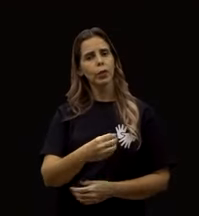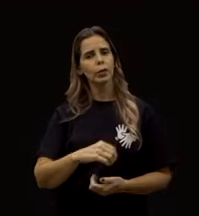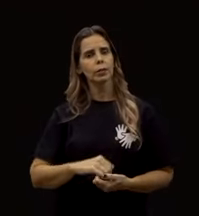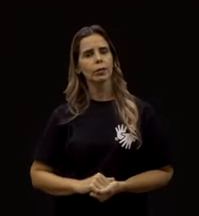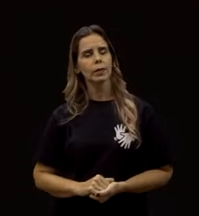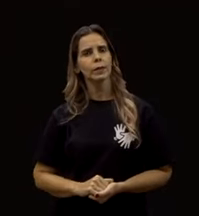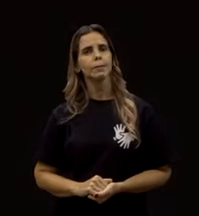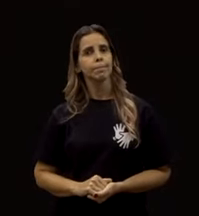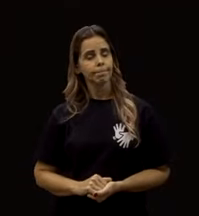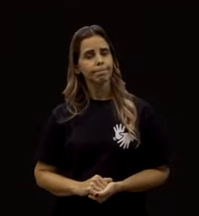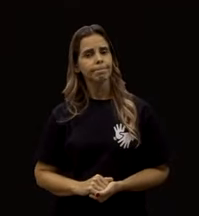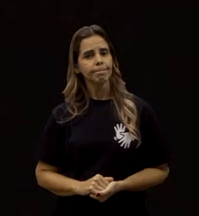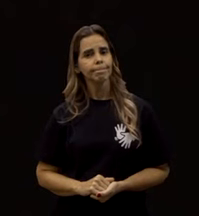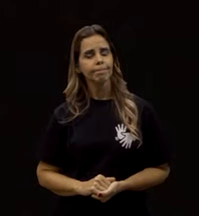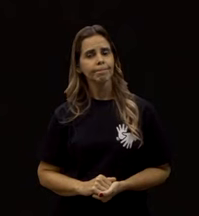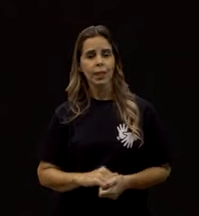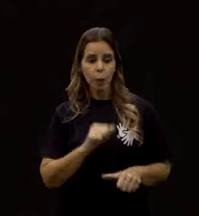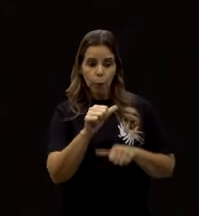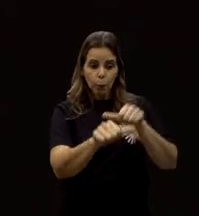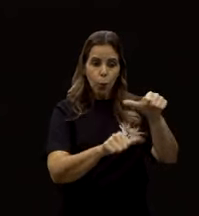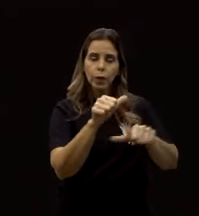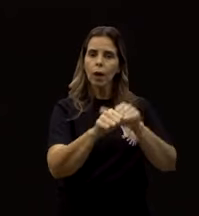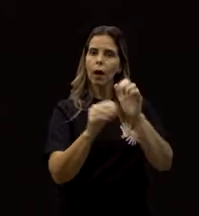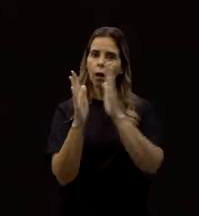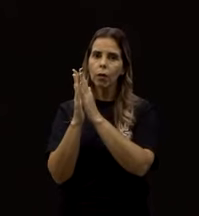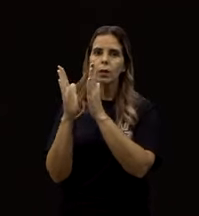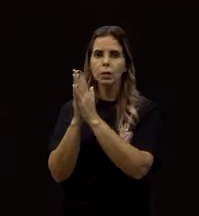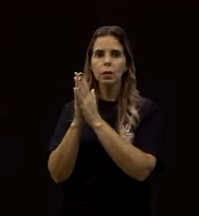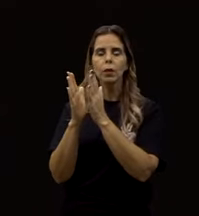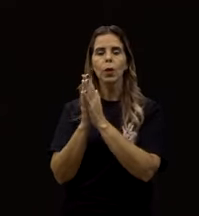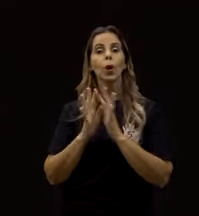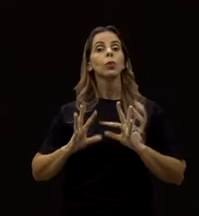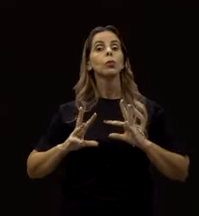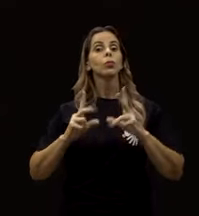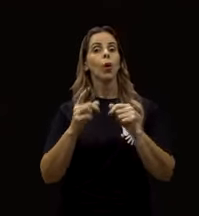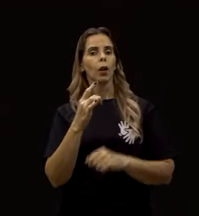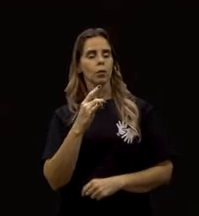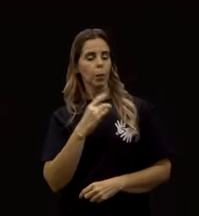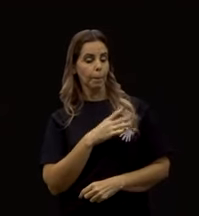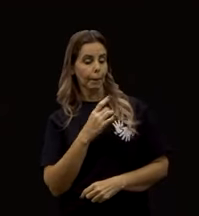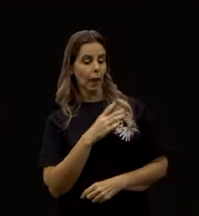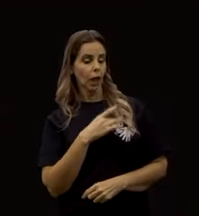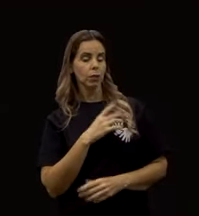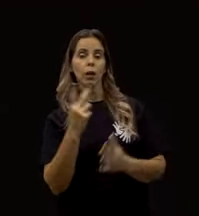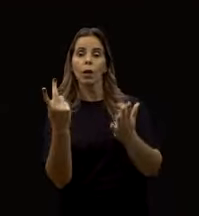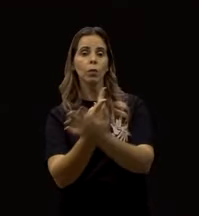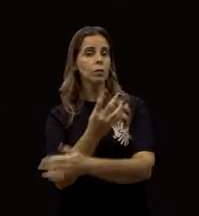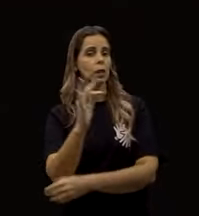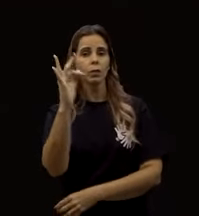resignifica as coisas aí irmão pelo amor de Deus aquilo que eu temi me sobr